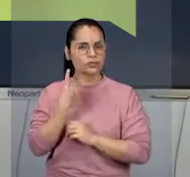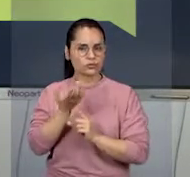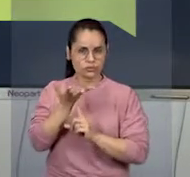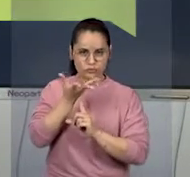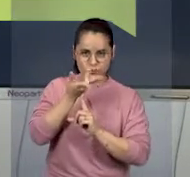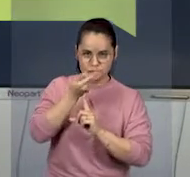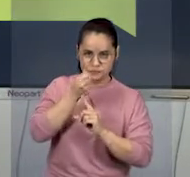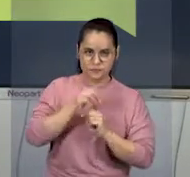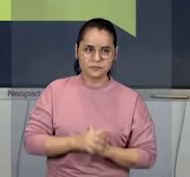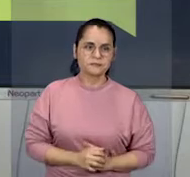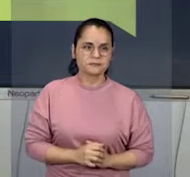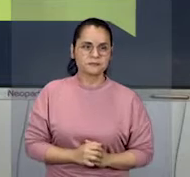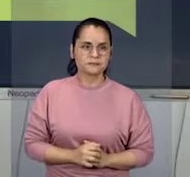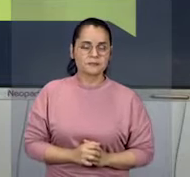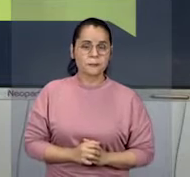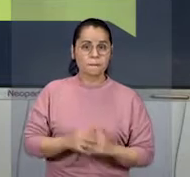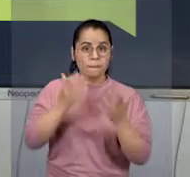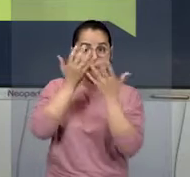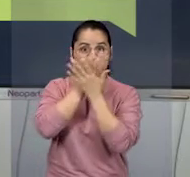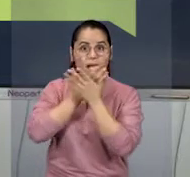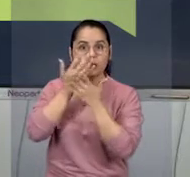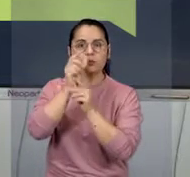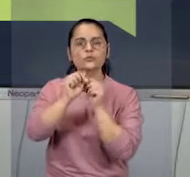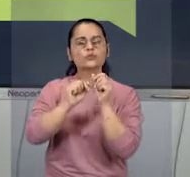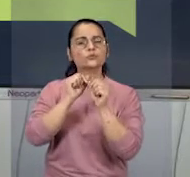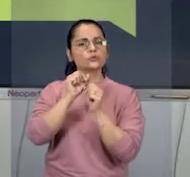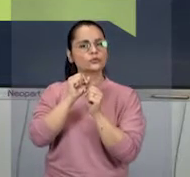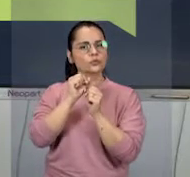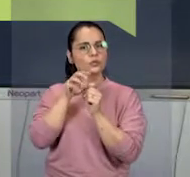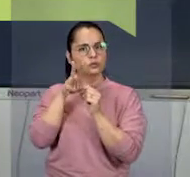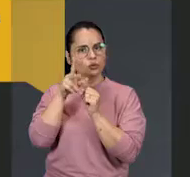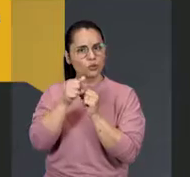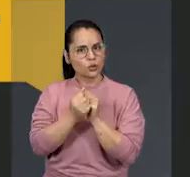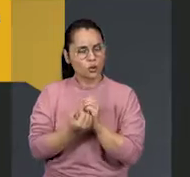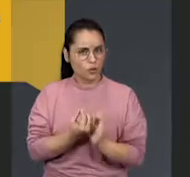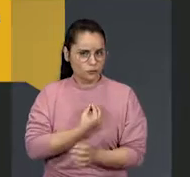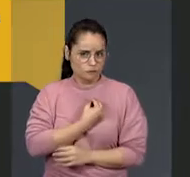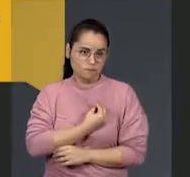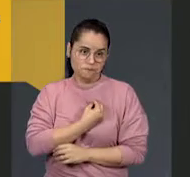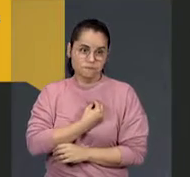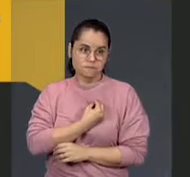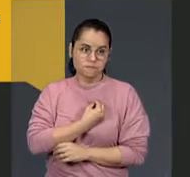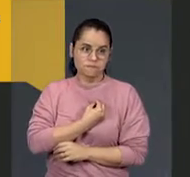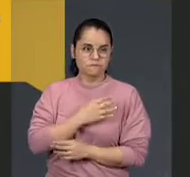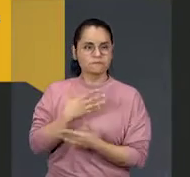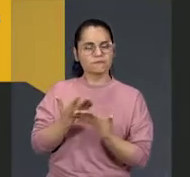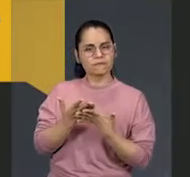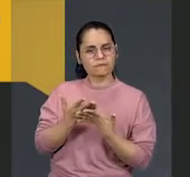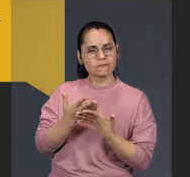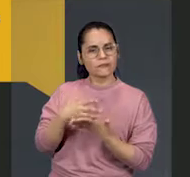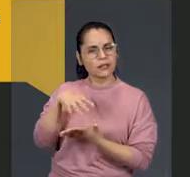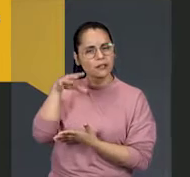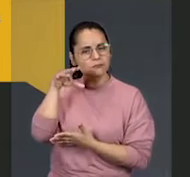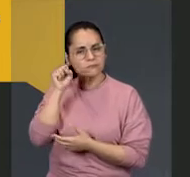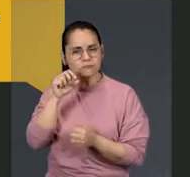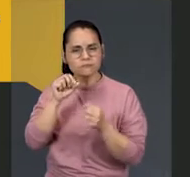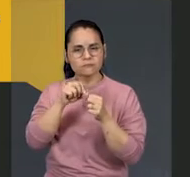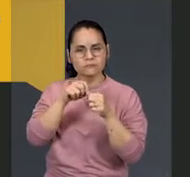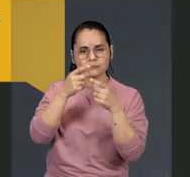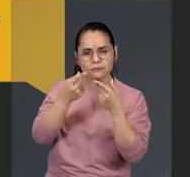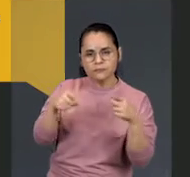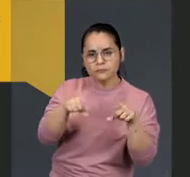arte. A música e suas funções. Escutar, fazer música